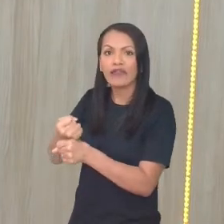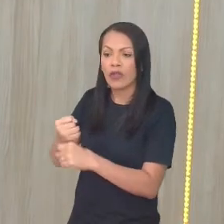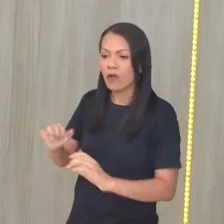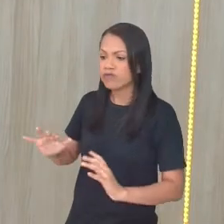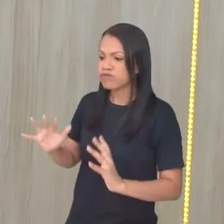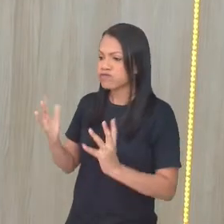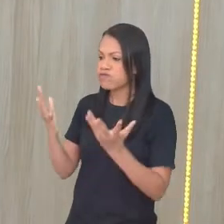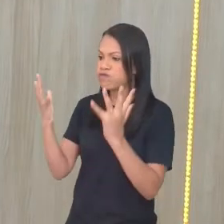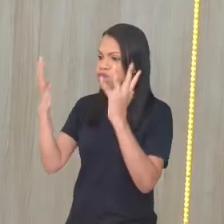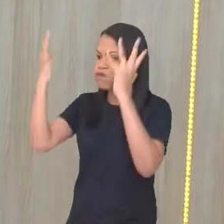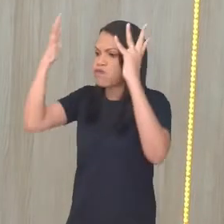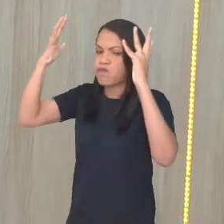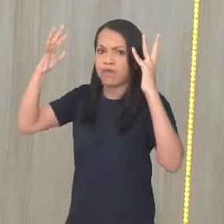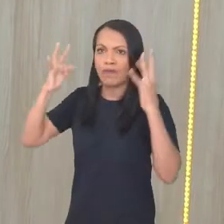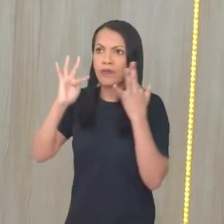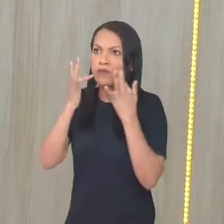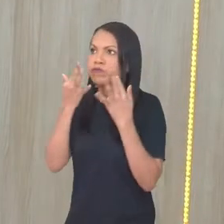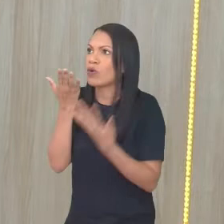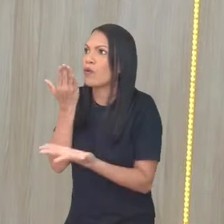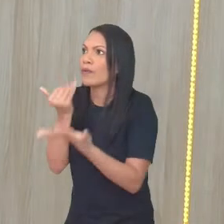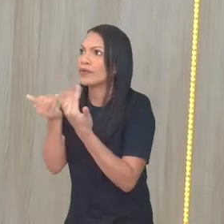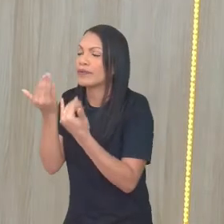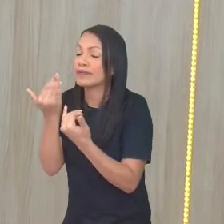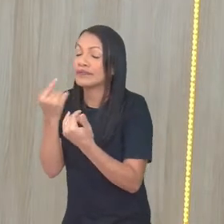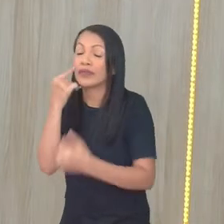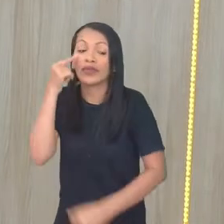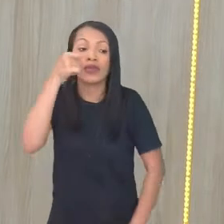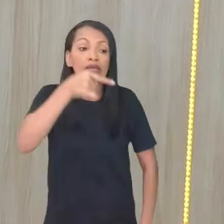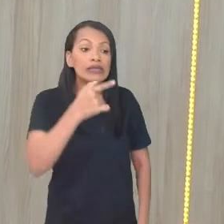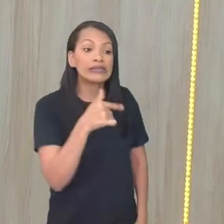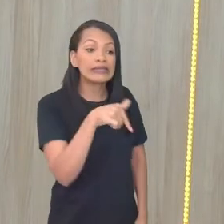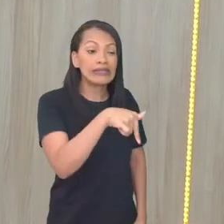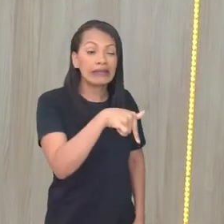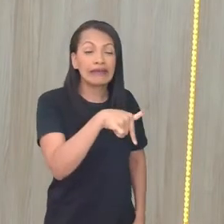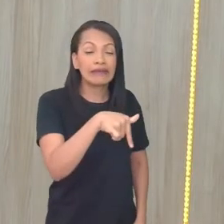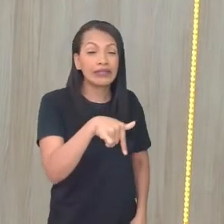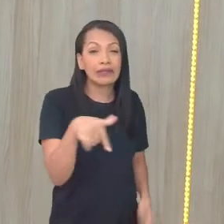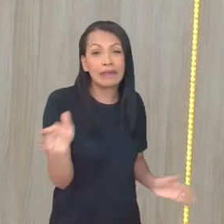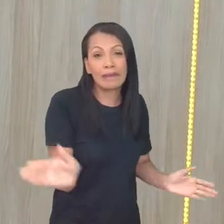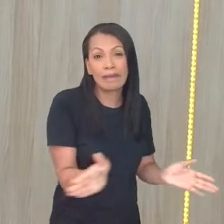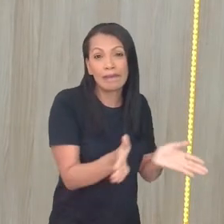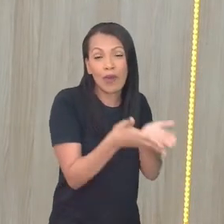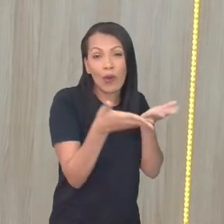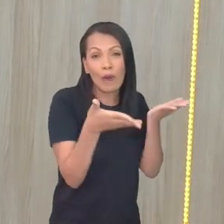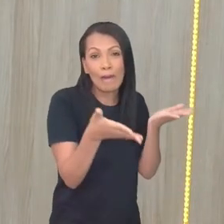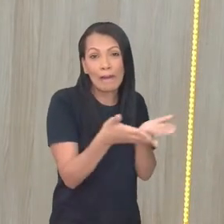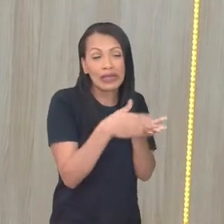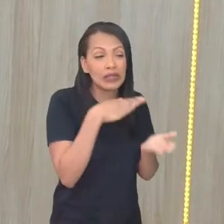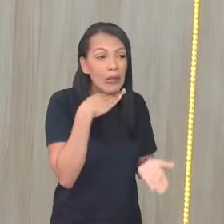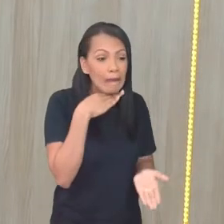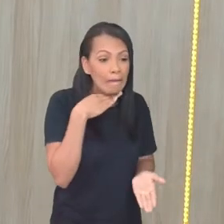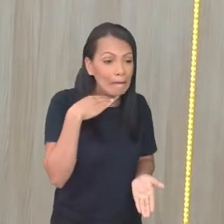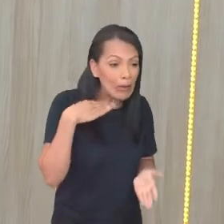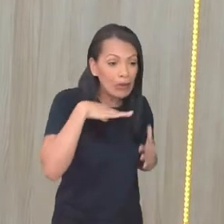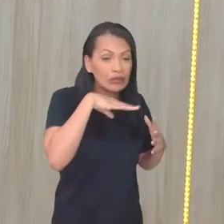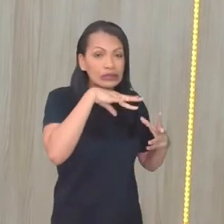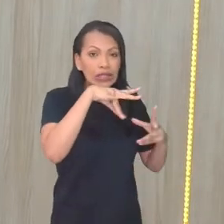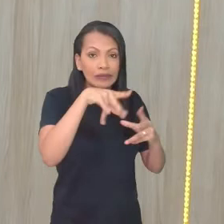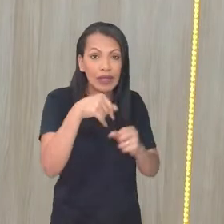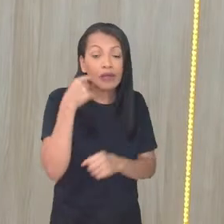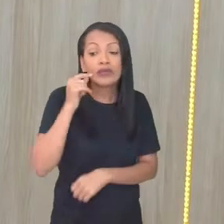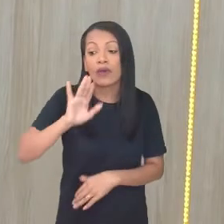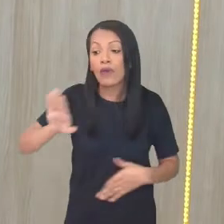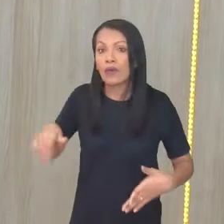né? Então o que é que acontece? Ele recomenda ao faraó que junte, né, a maior quantidade de grãos que ele pudesse